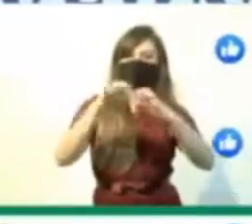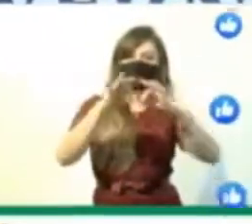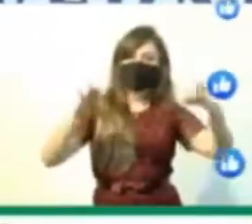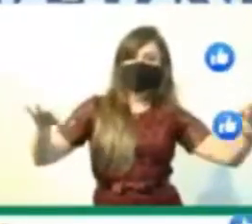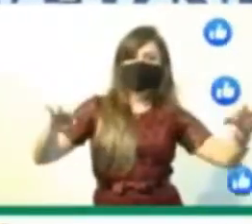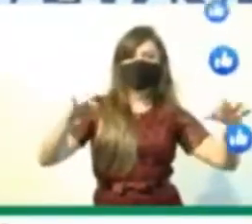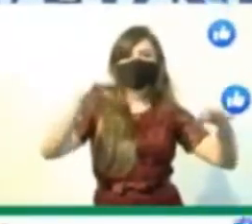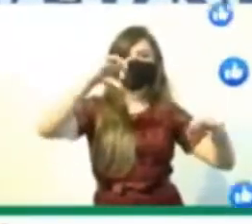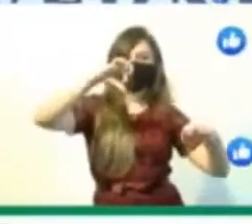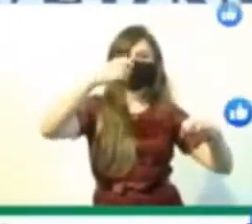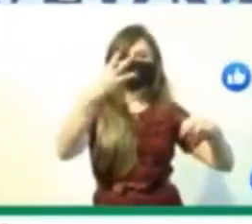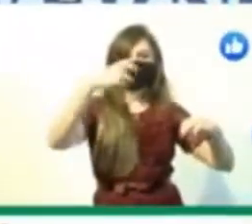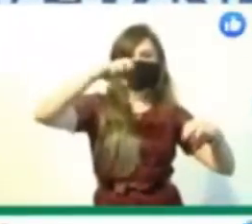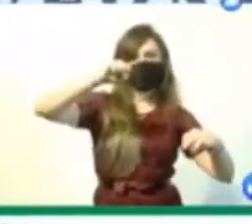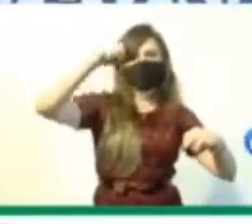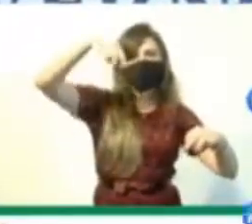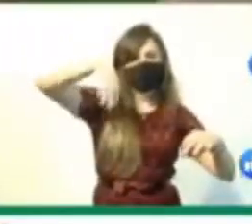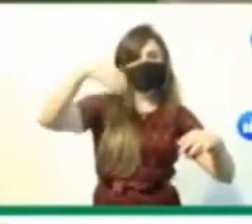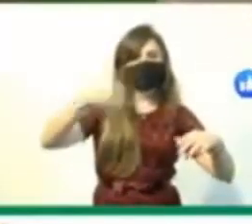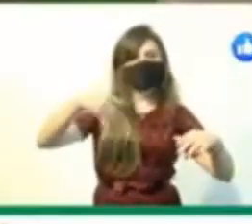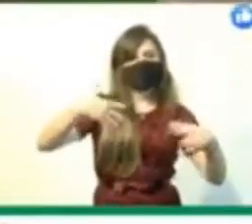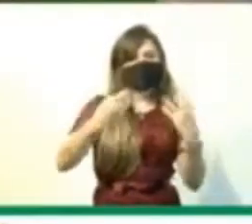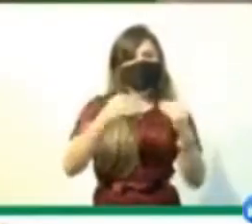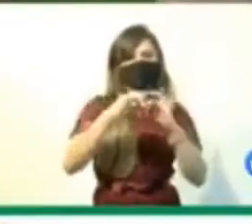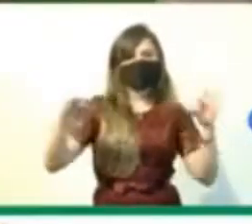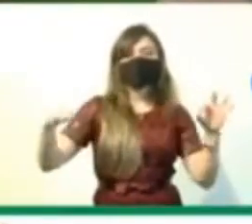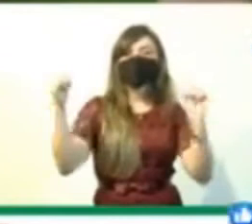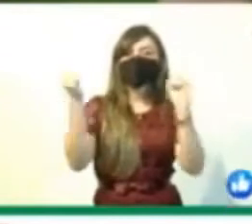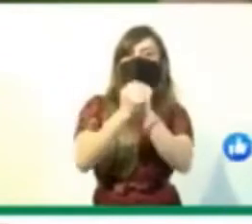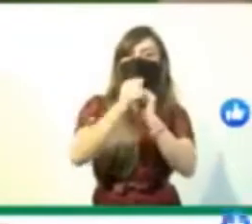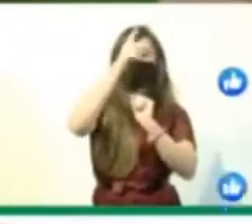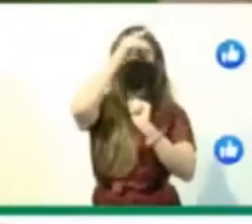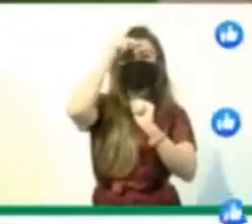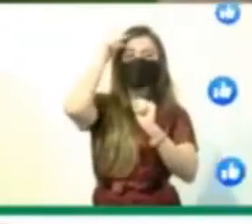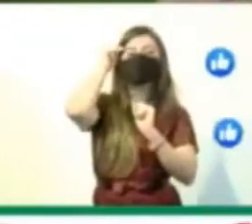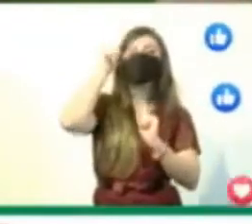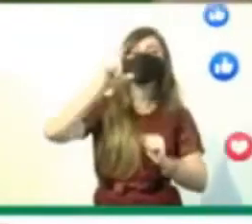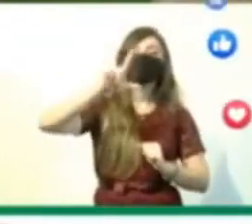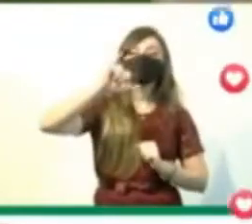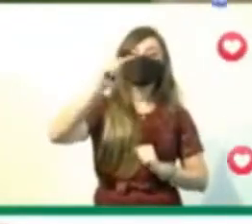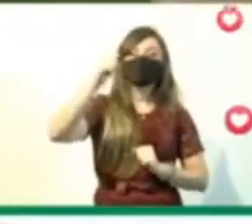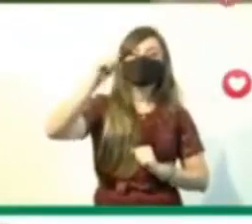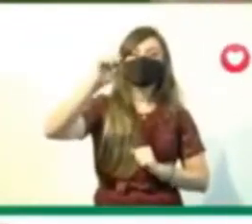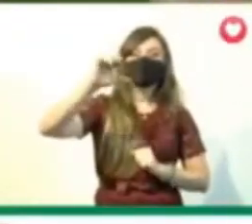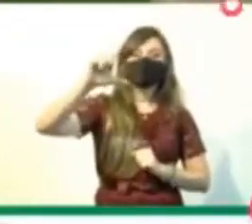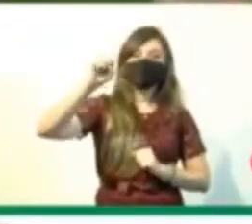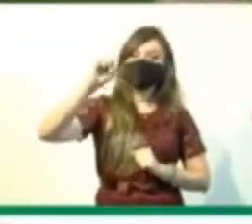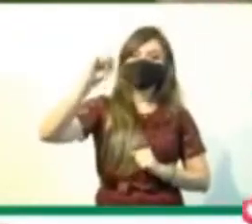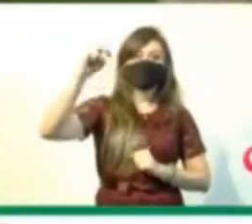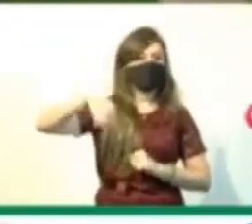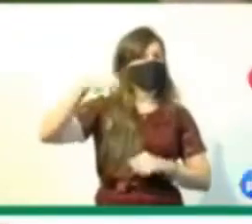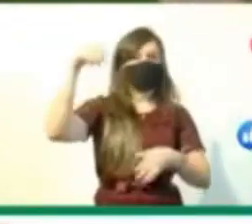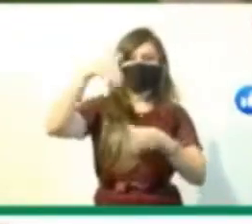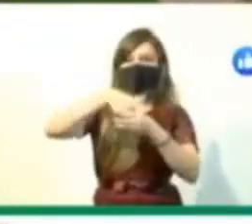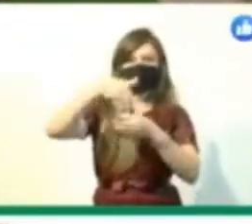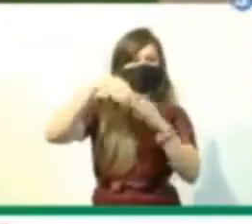988 metros quadrados. E vamos lá ao vivo com o prefeito Lielson. Lielson não é candidato à